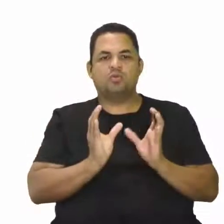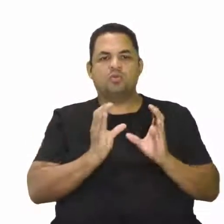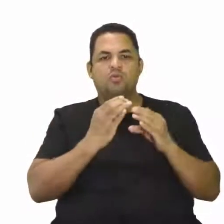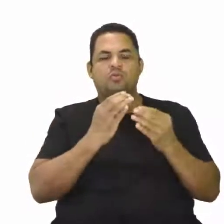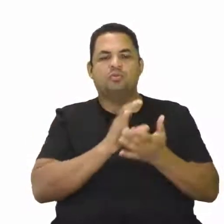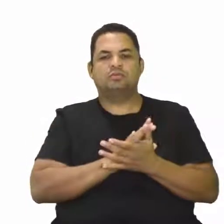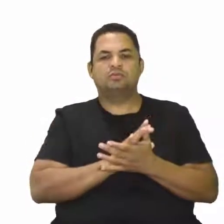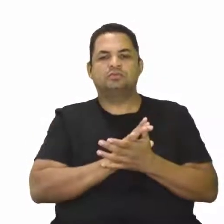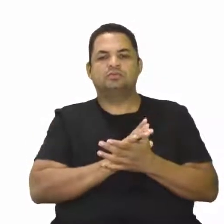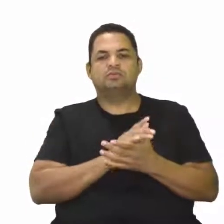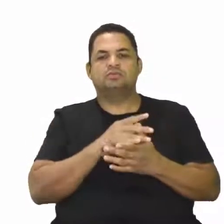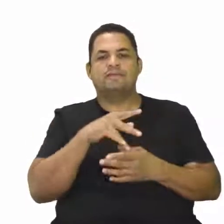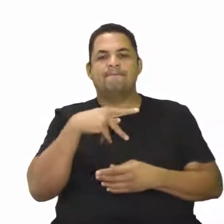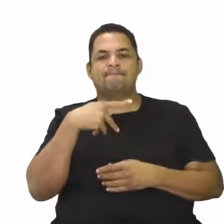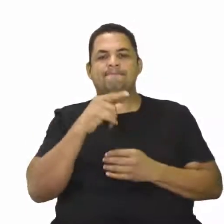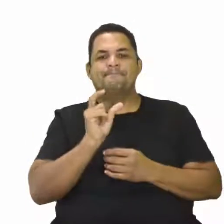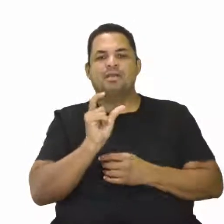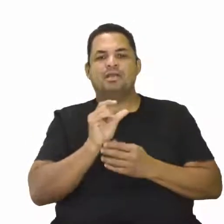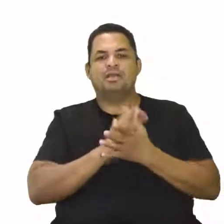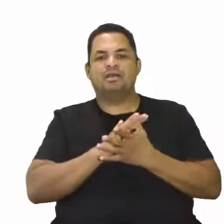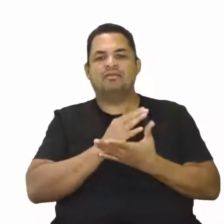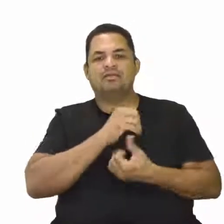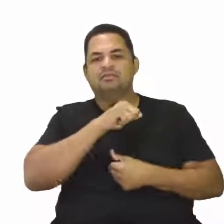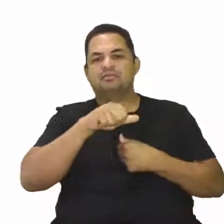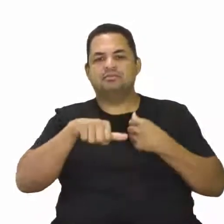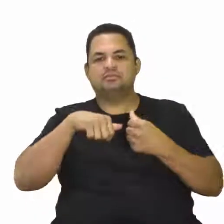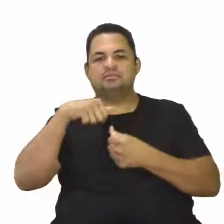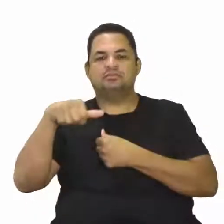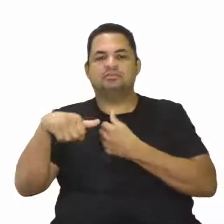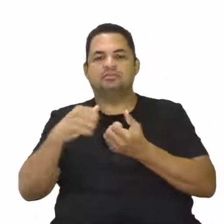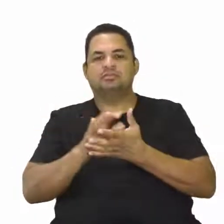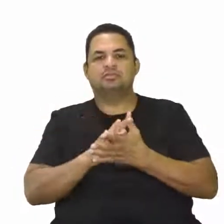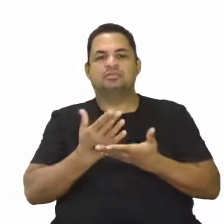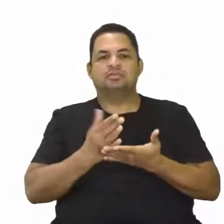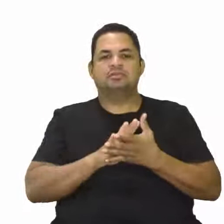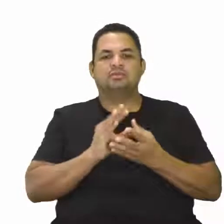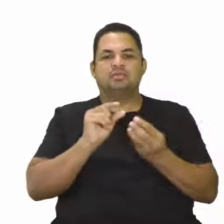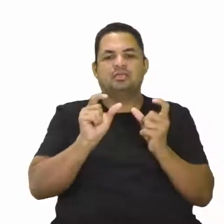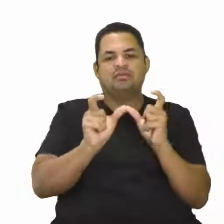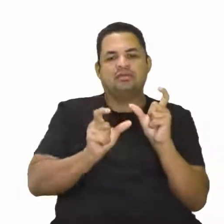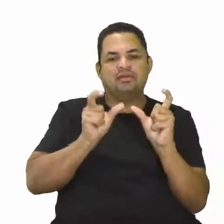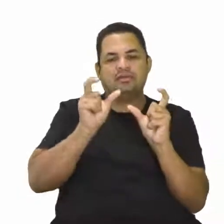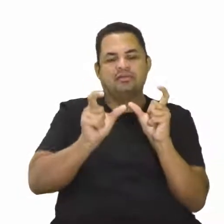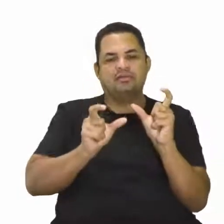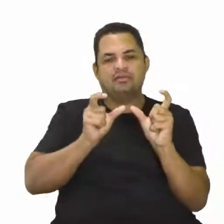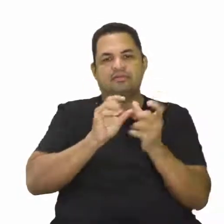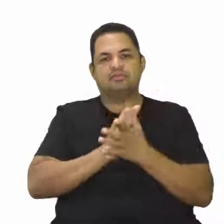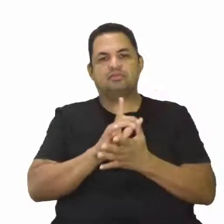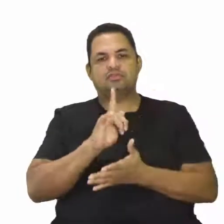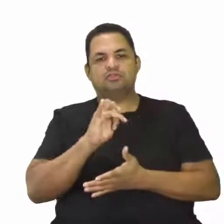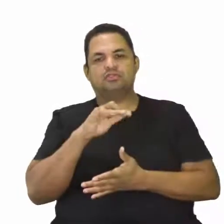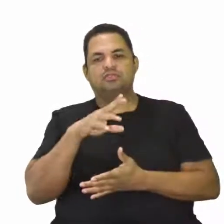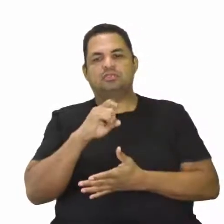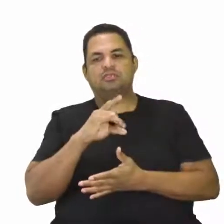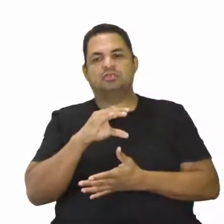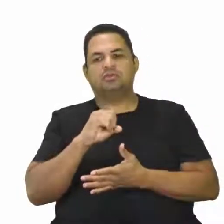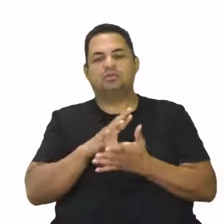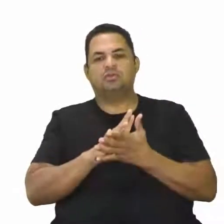palavras variável. Variável por quê? Porque ela vai flexionar em gênero e em